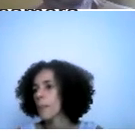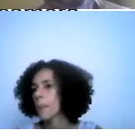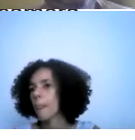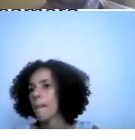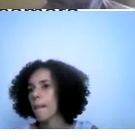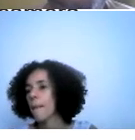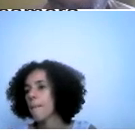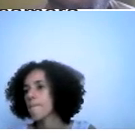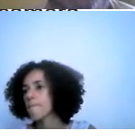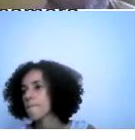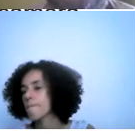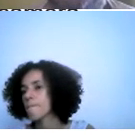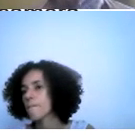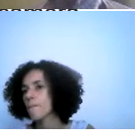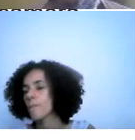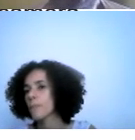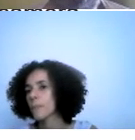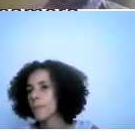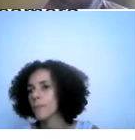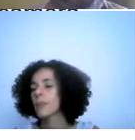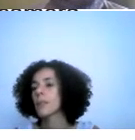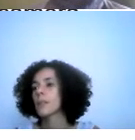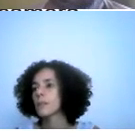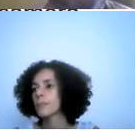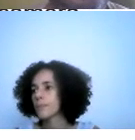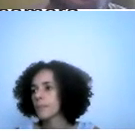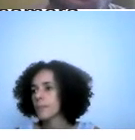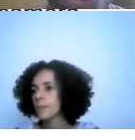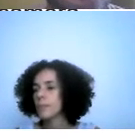E, de acordo com a biologia das espécies, né, diferentes